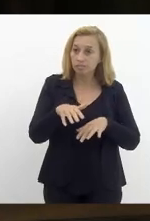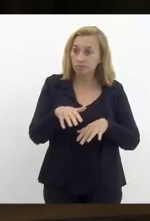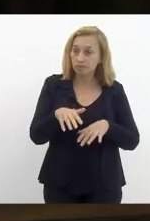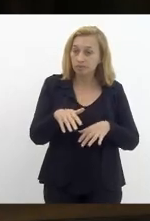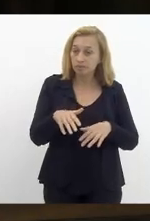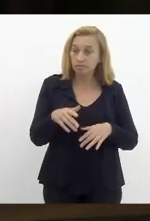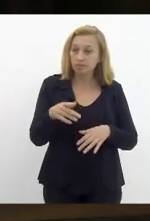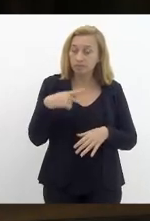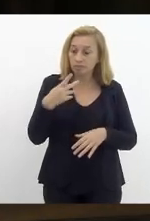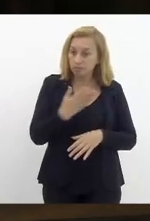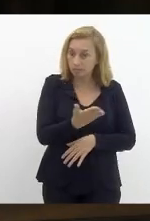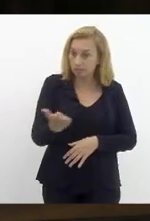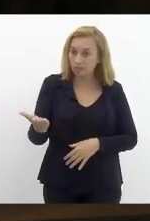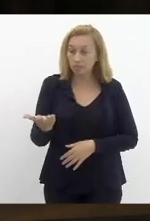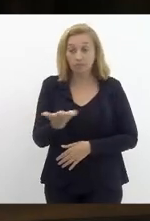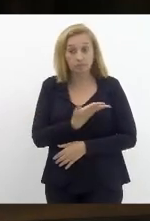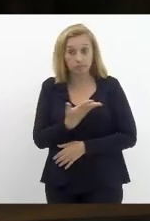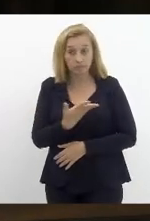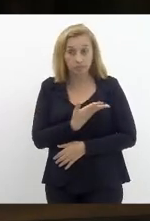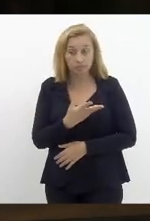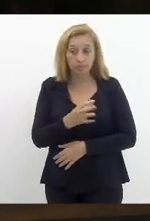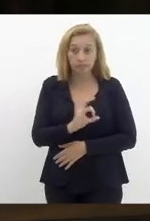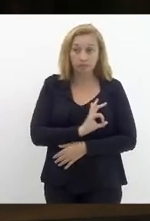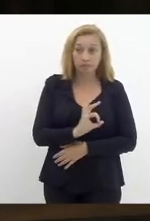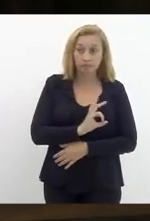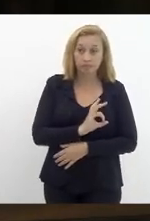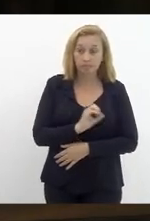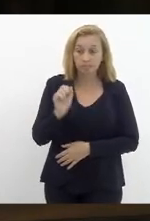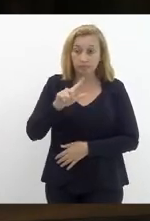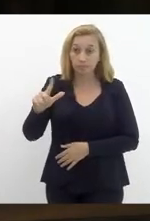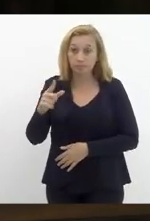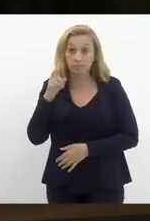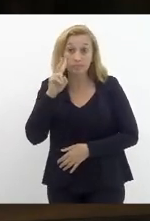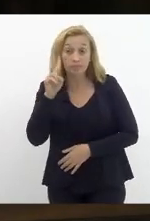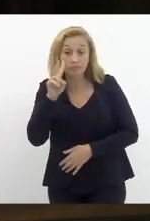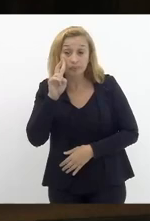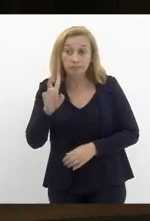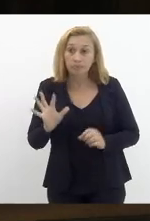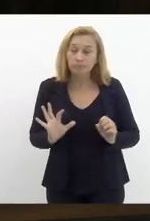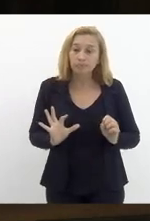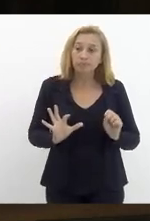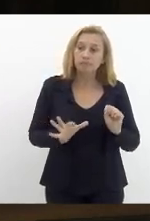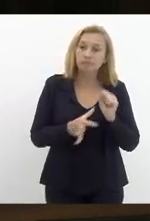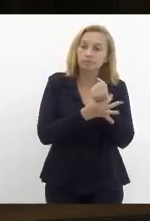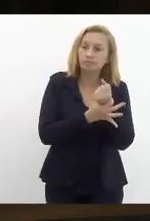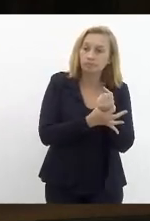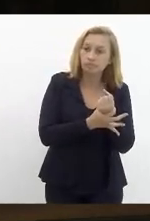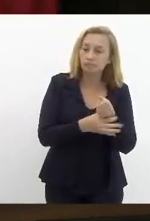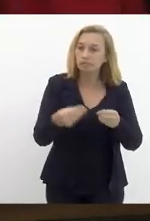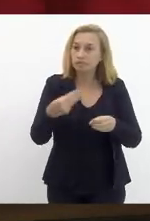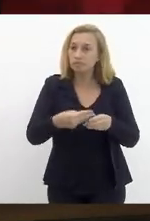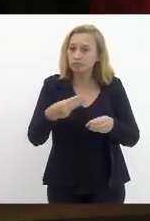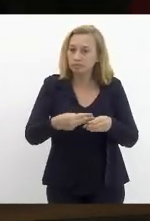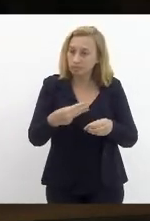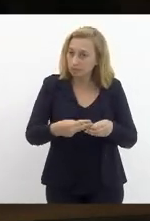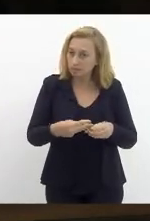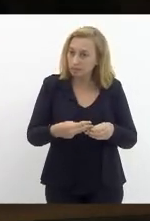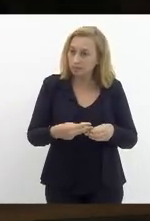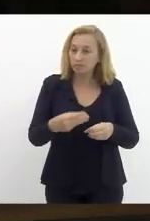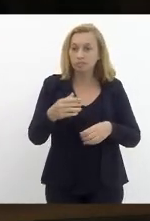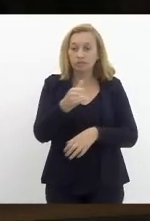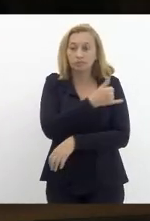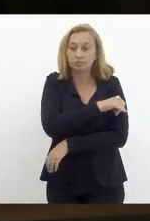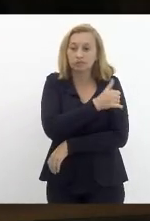companheiros da Polícia Civil, é só lembrar que a Guarda Municipal da cidade do Rio de Janeiro tem 7 mil guardas